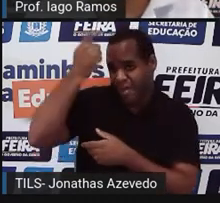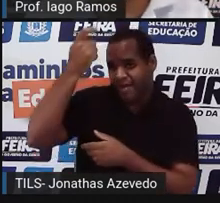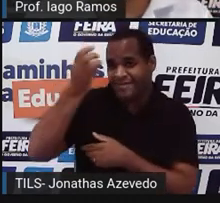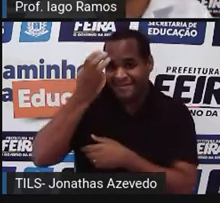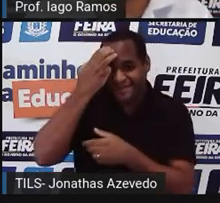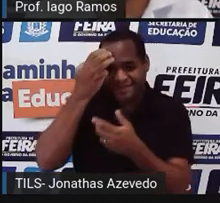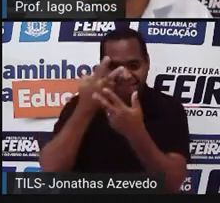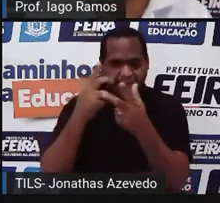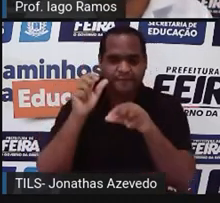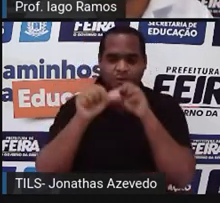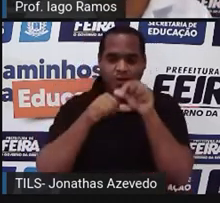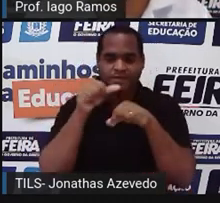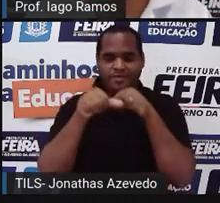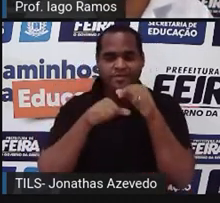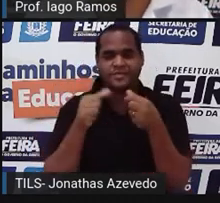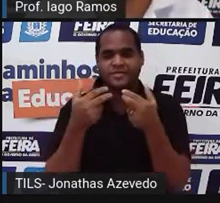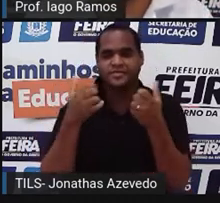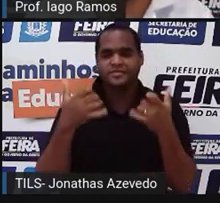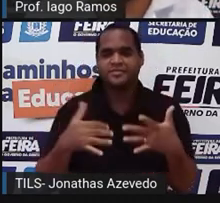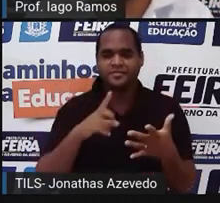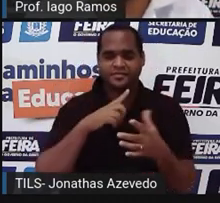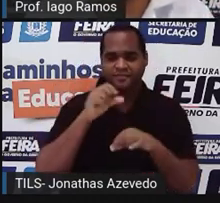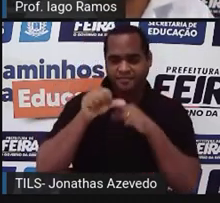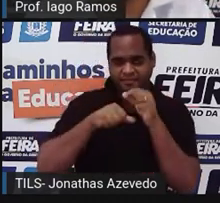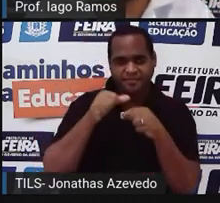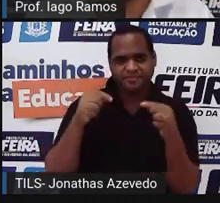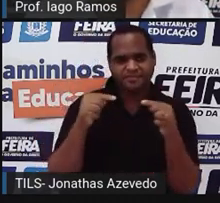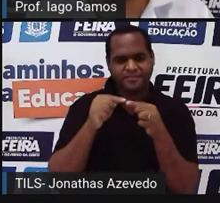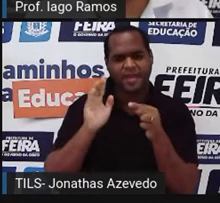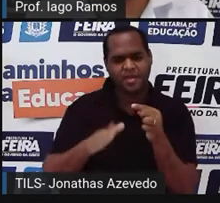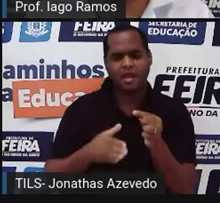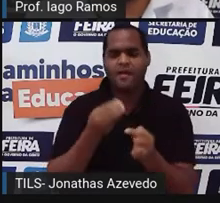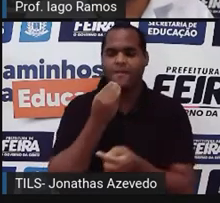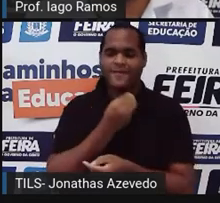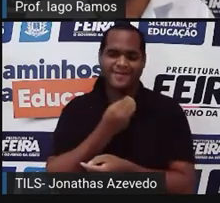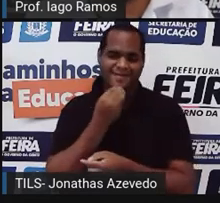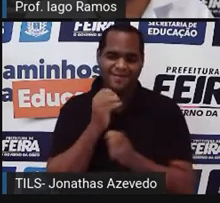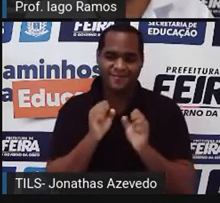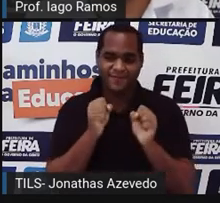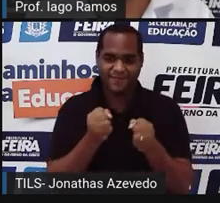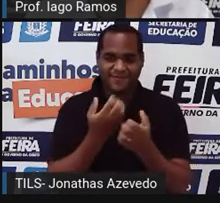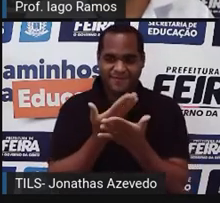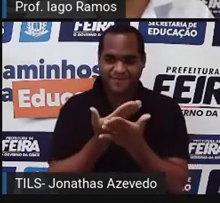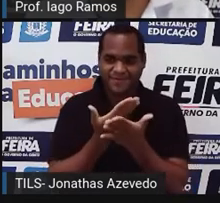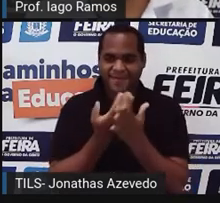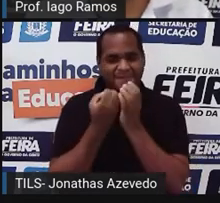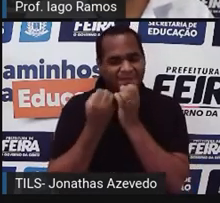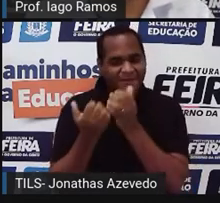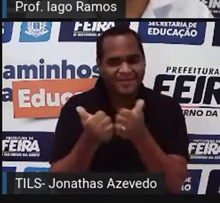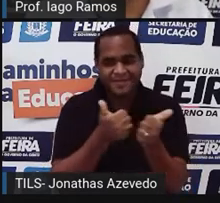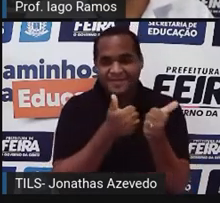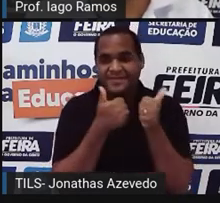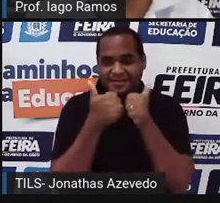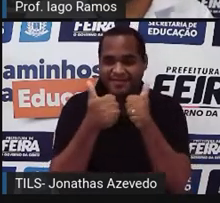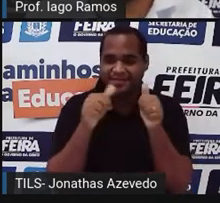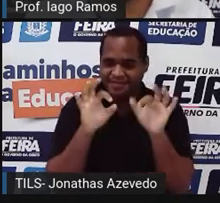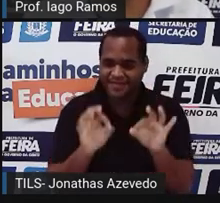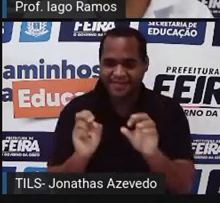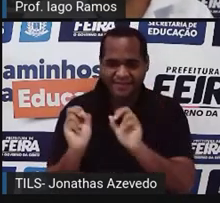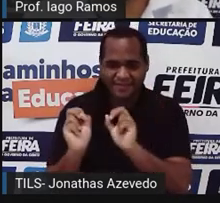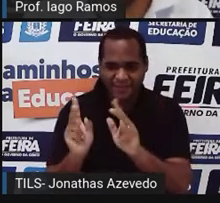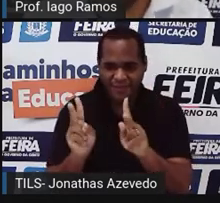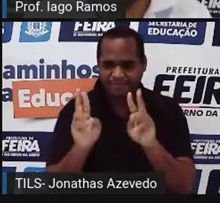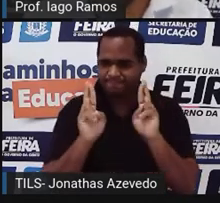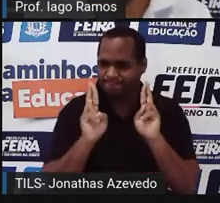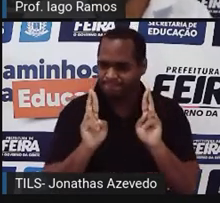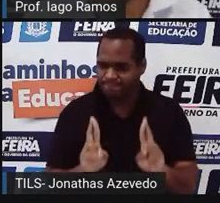essa transformação de reflexão que a gente já teve a oportunidade de estudar. Tá bom? Beleza?